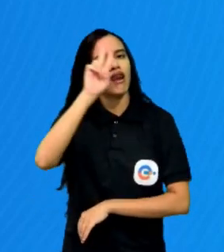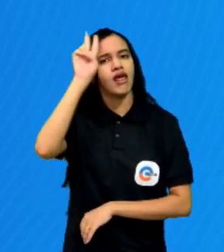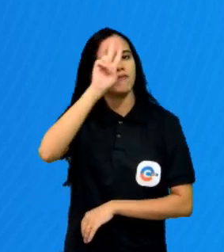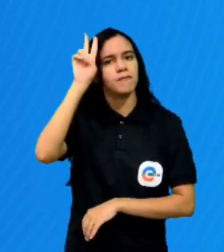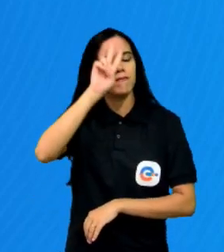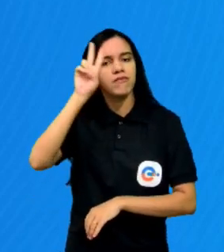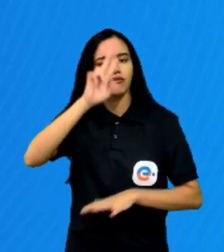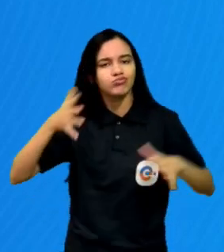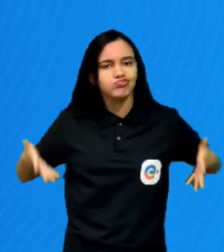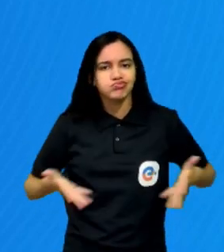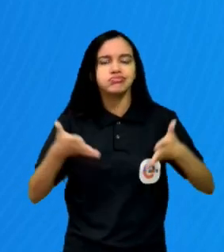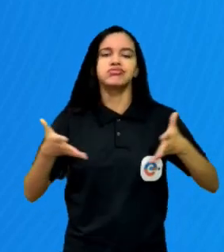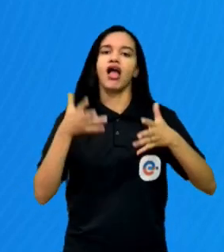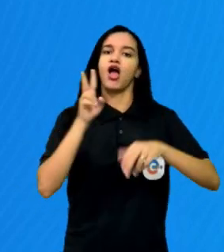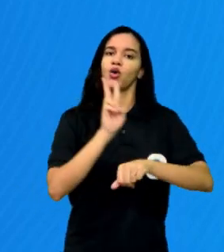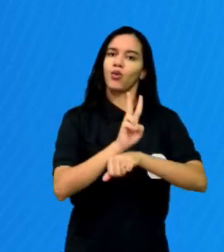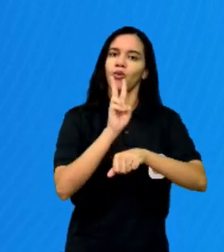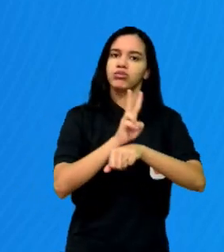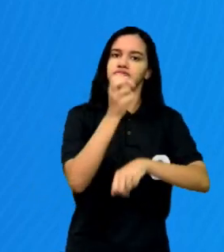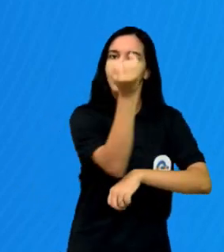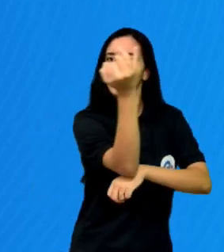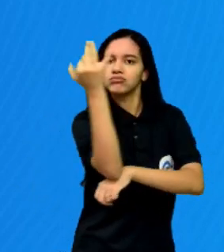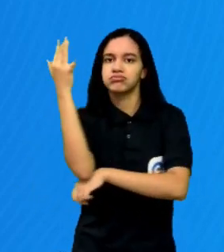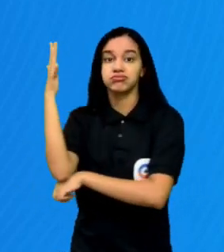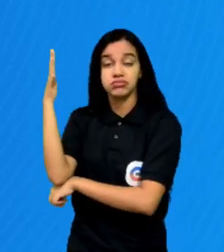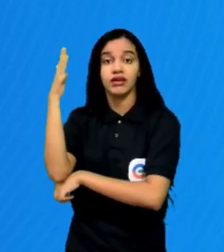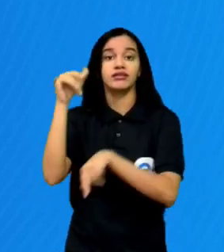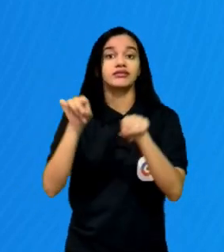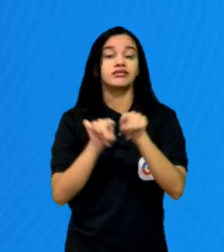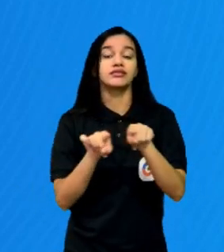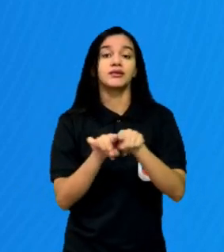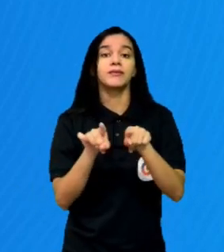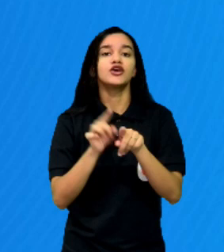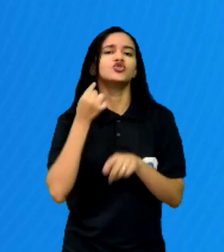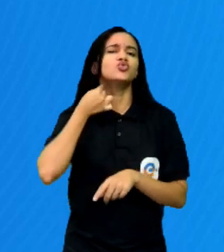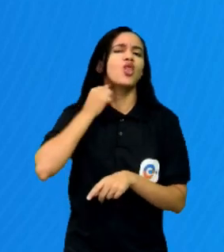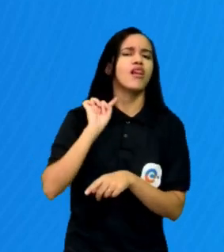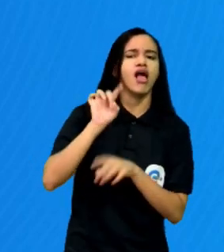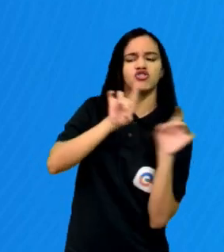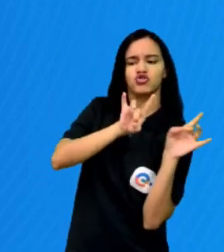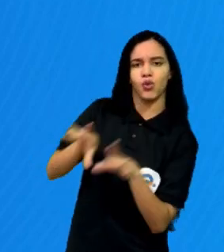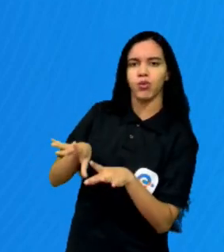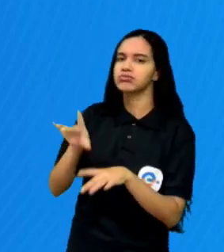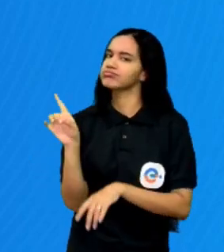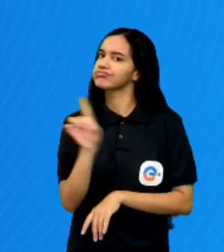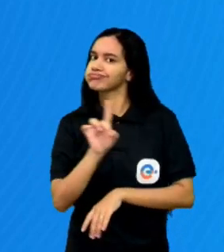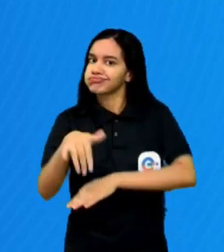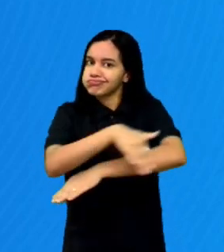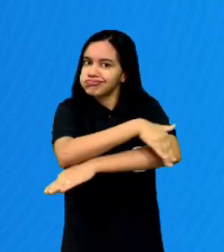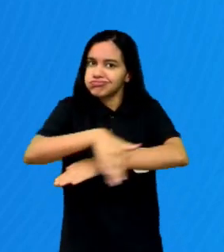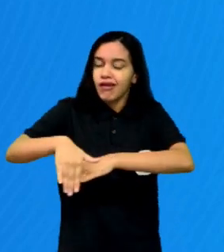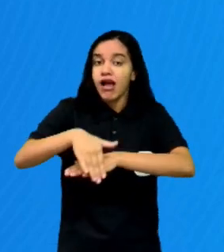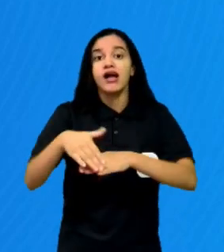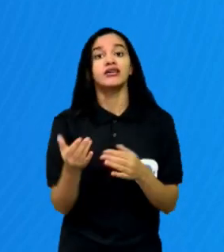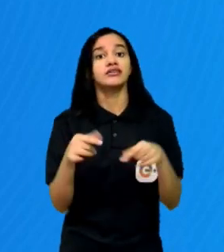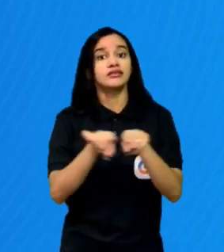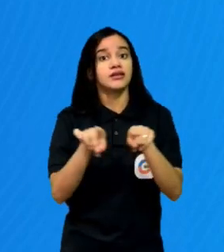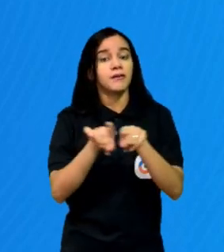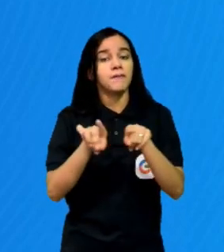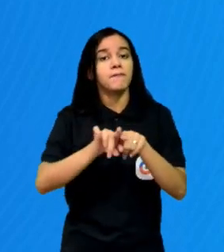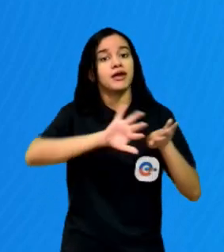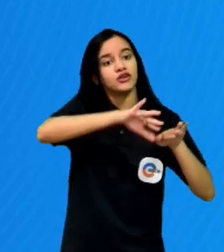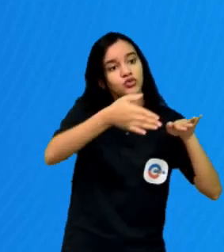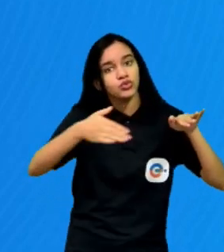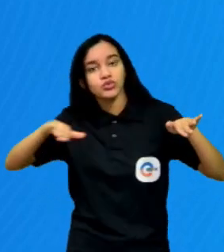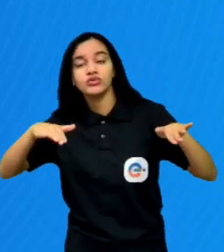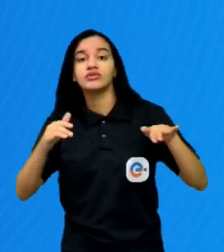que devemos cuidar do meio ambiente. Devemos não jogar lixo nas ruas, devemos não poluir os rios, devemos cuidar